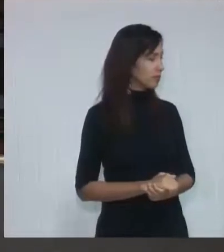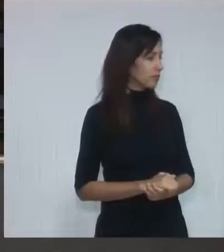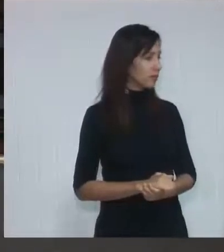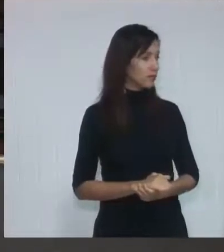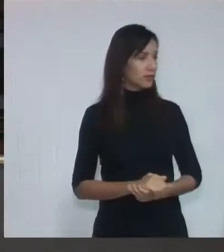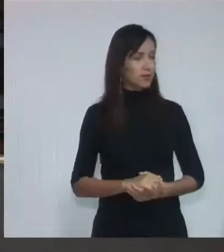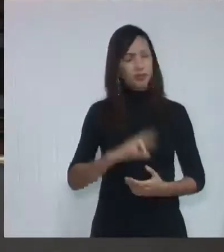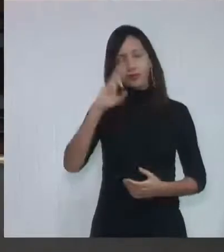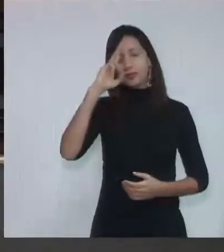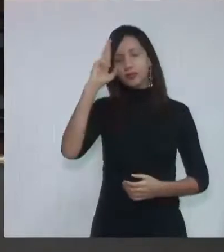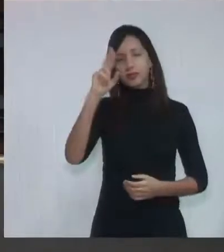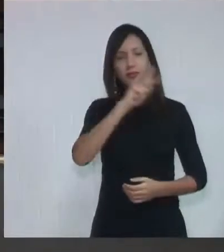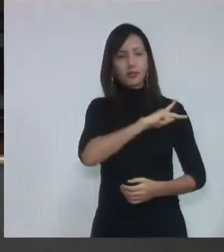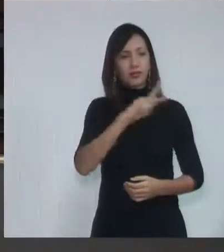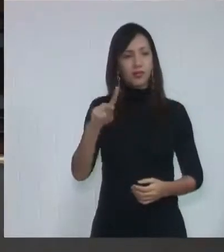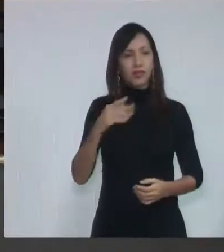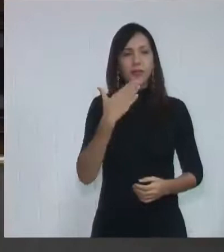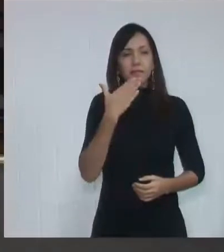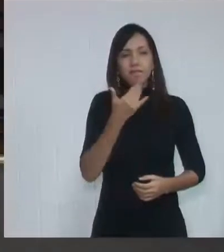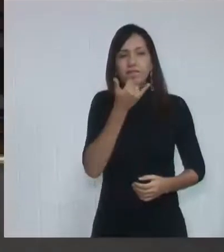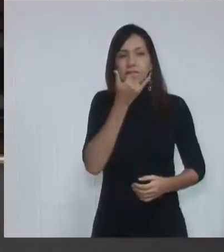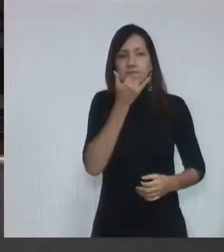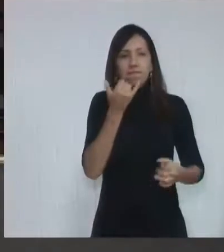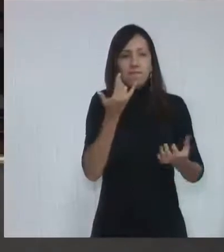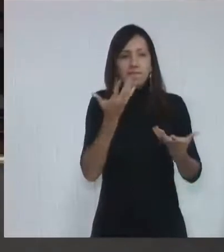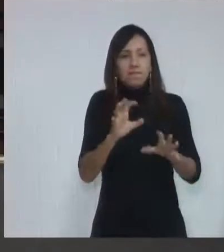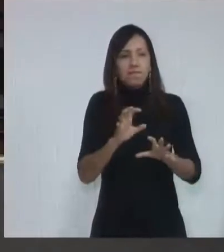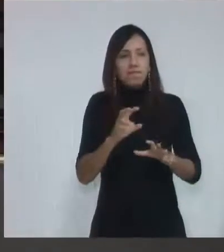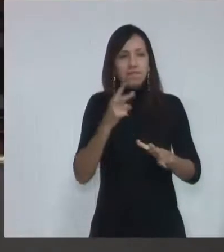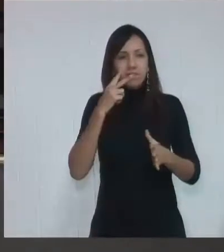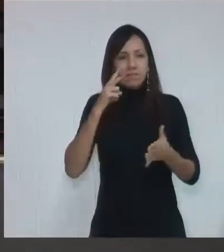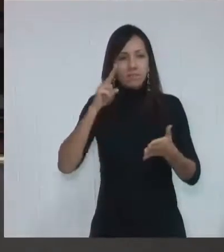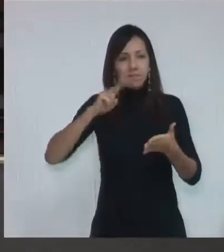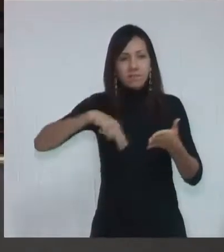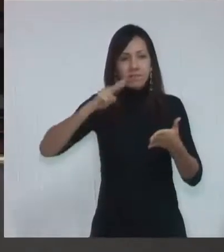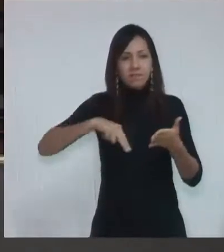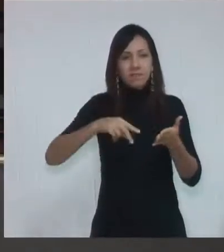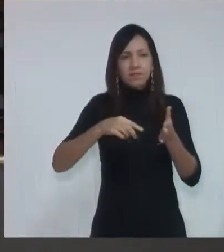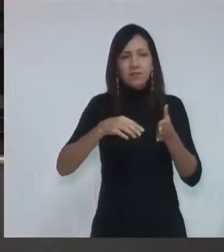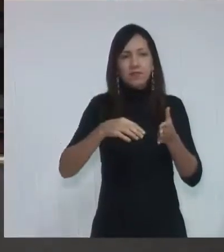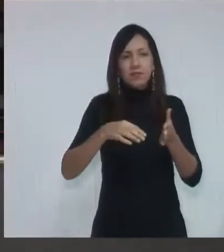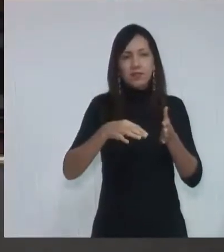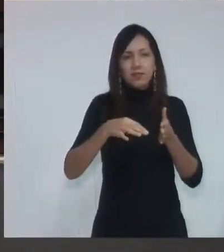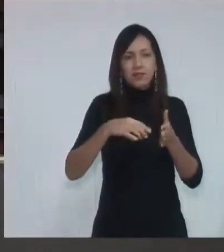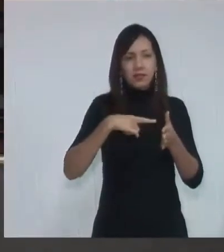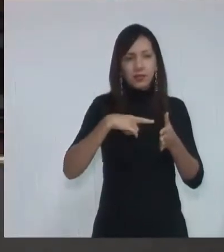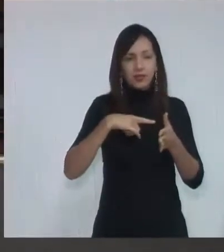Senhor presidente, solicito a dispensa da leitura das indicações. Dispensadas.